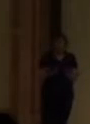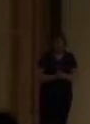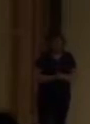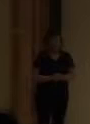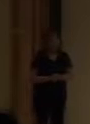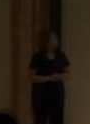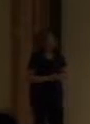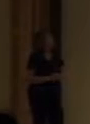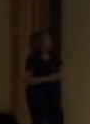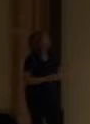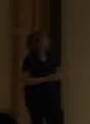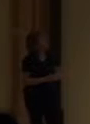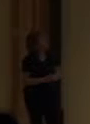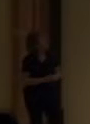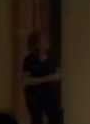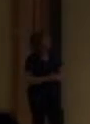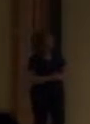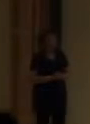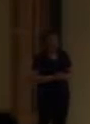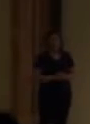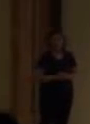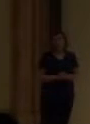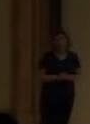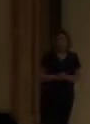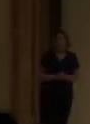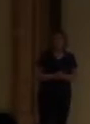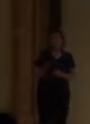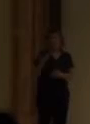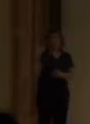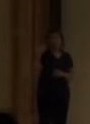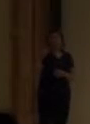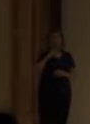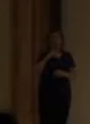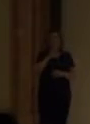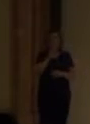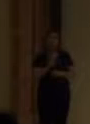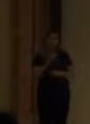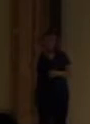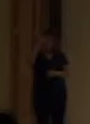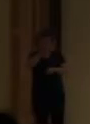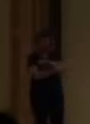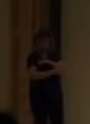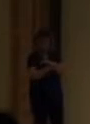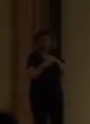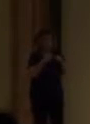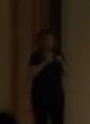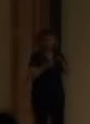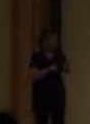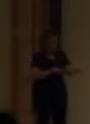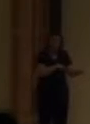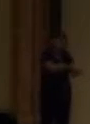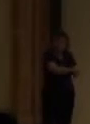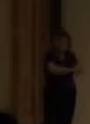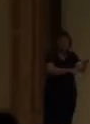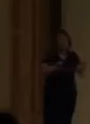No fim de contas, o colonialismo e o regime económico que lhe corresponde, que não é mais do que um